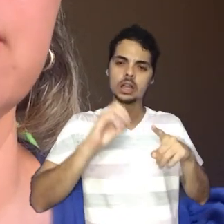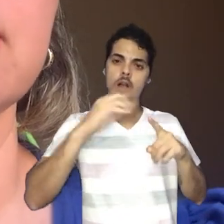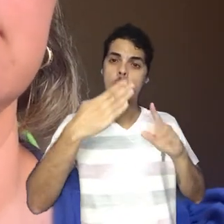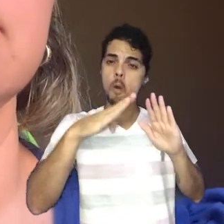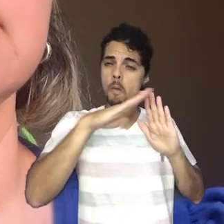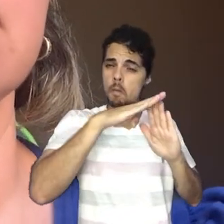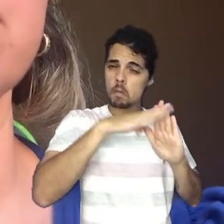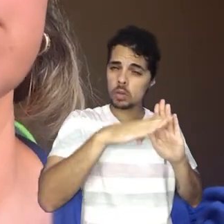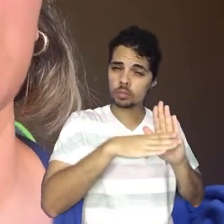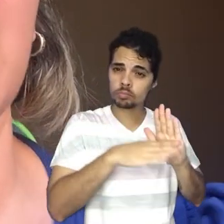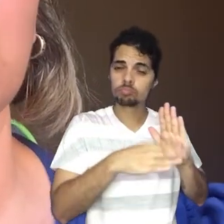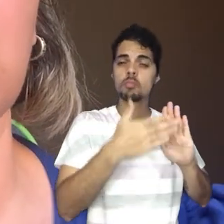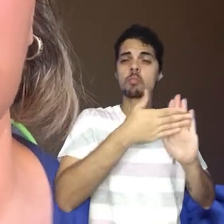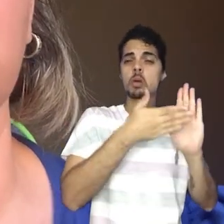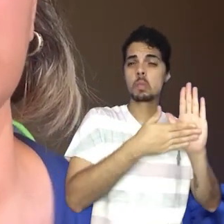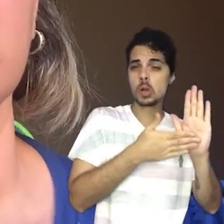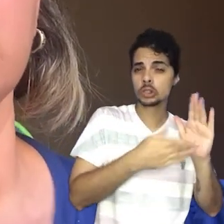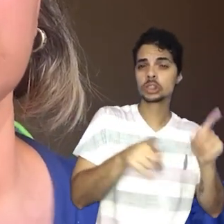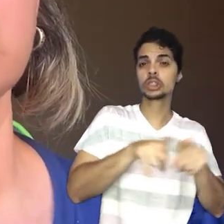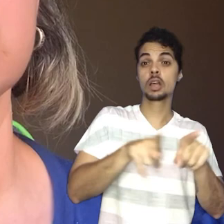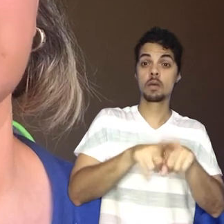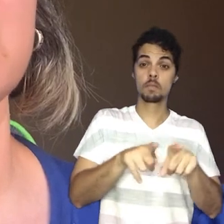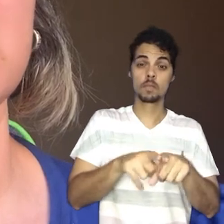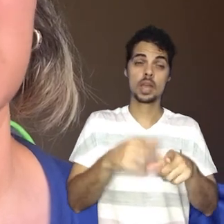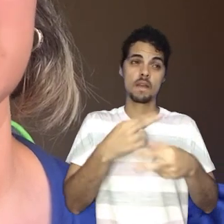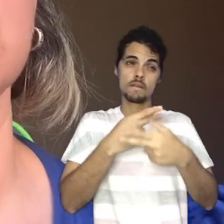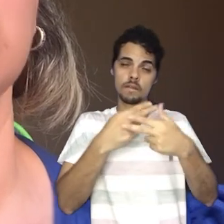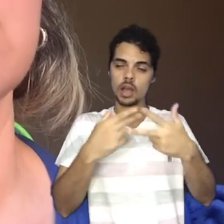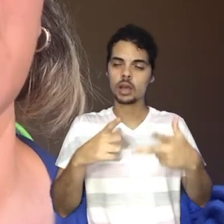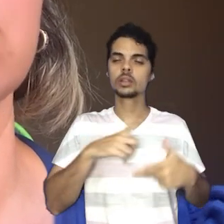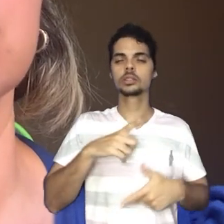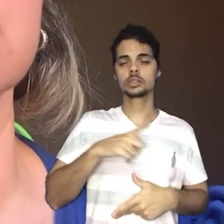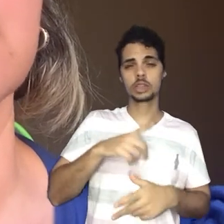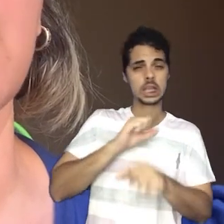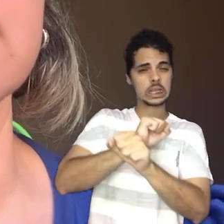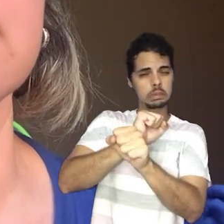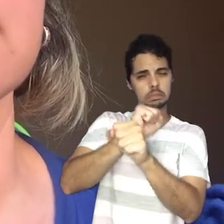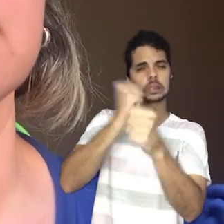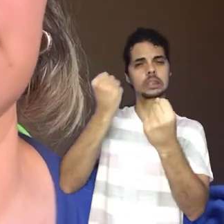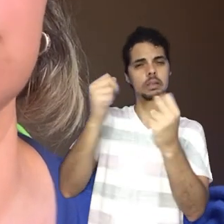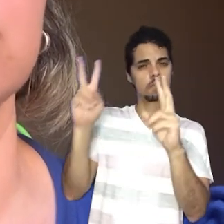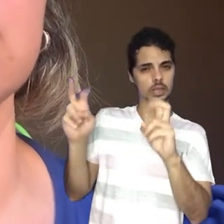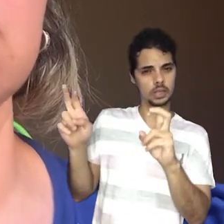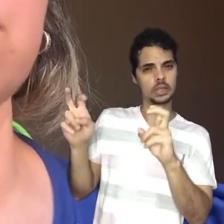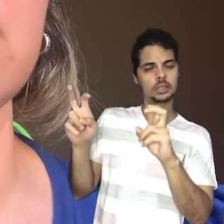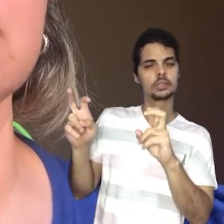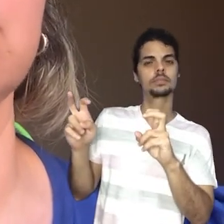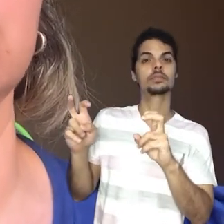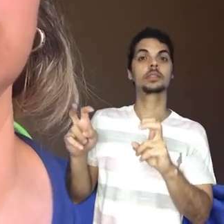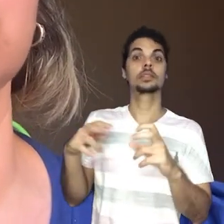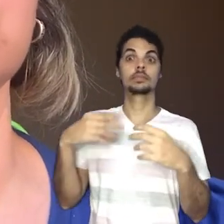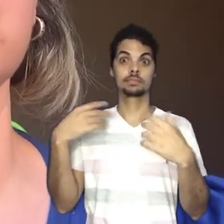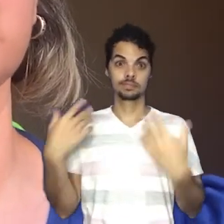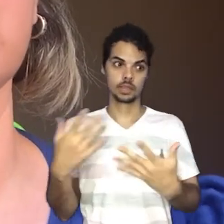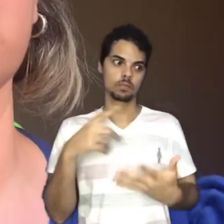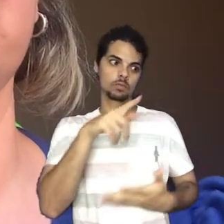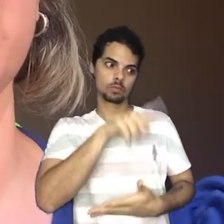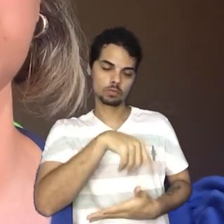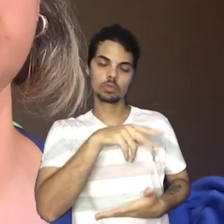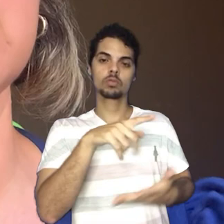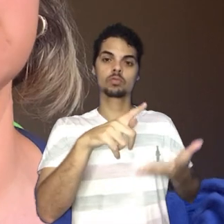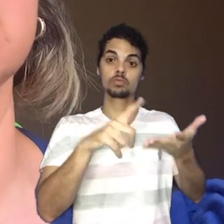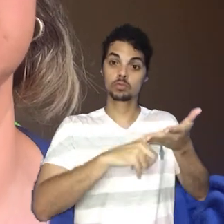a independência, a qual nos materiais didáticos ainda temos, infelizmente,